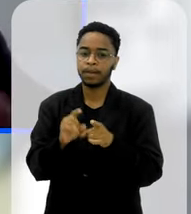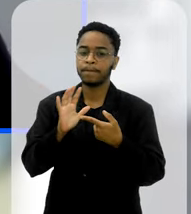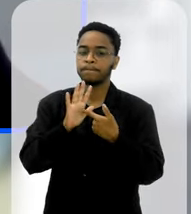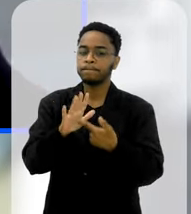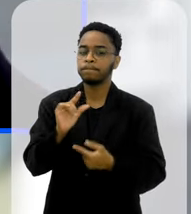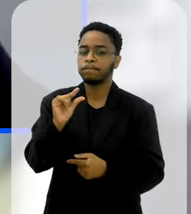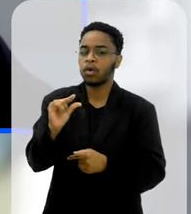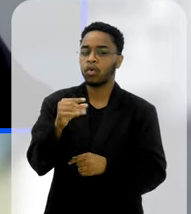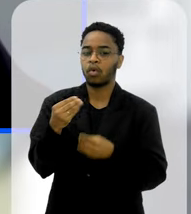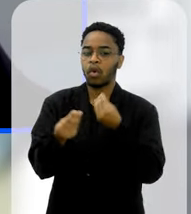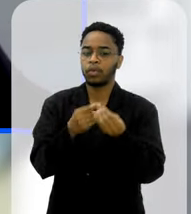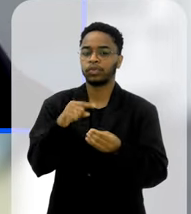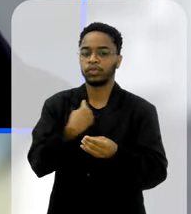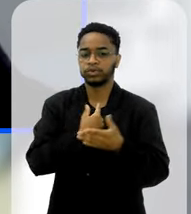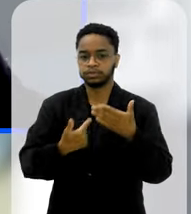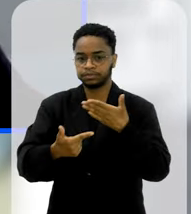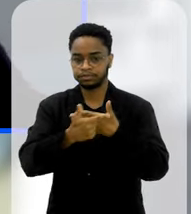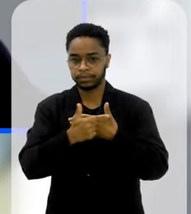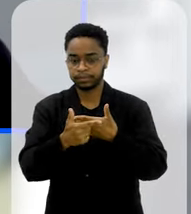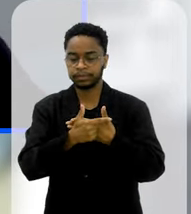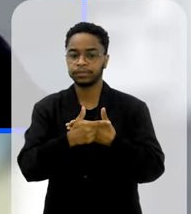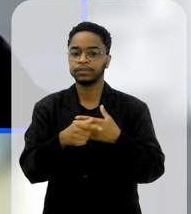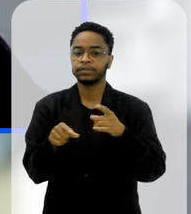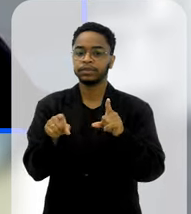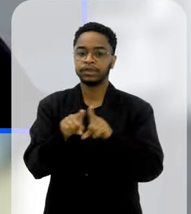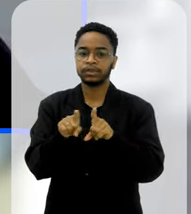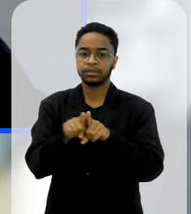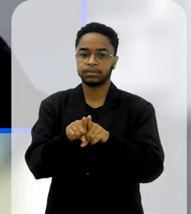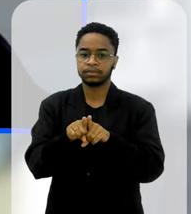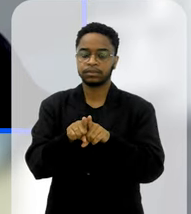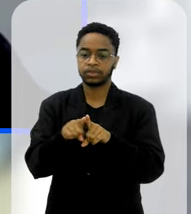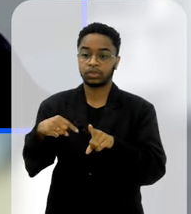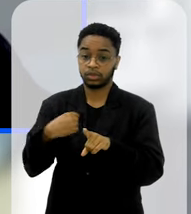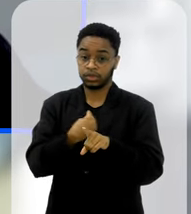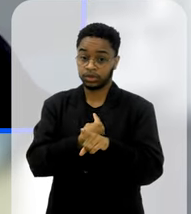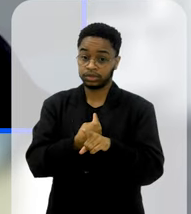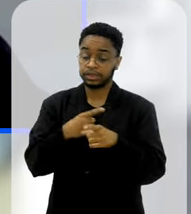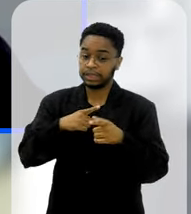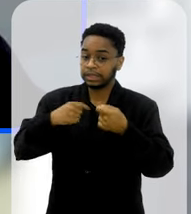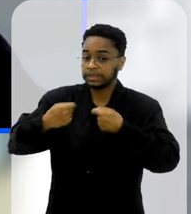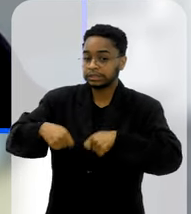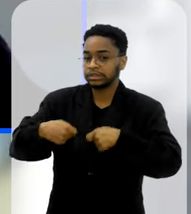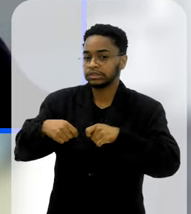um pouco, né, o nosso papel, e que